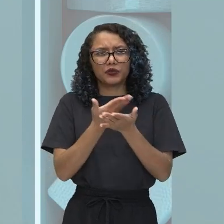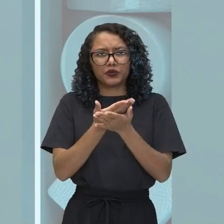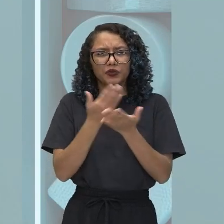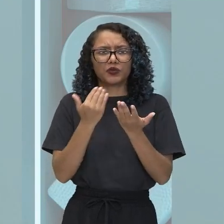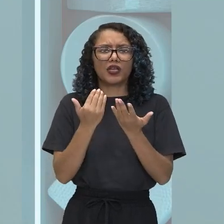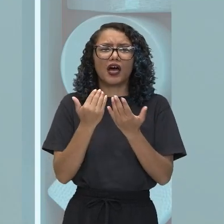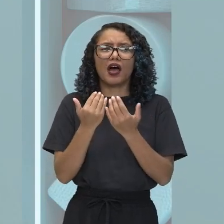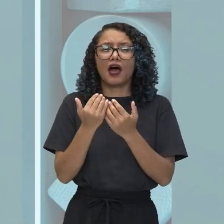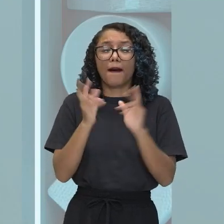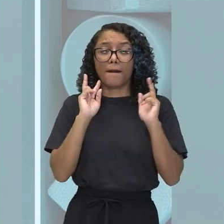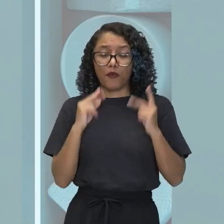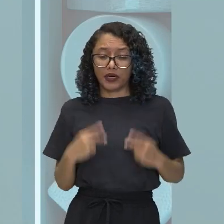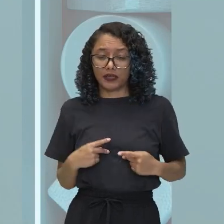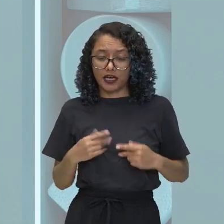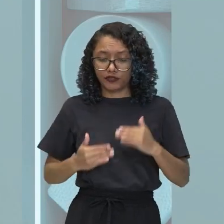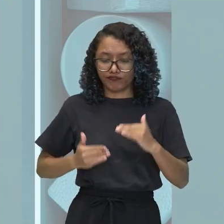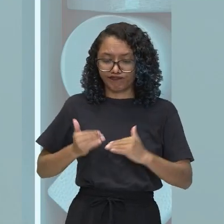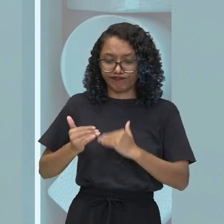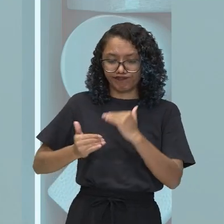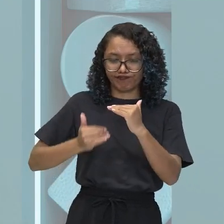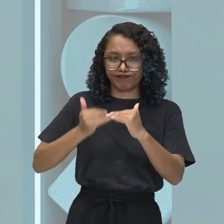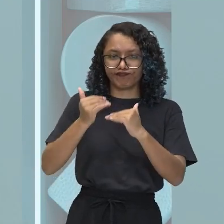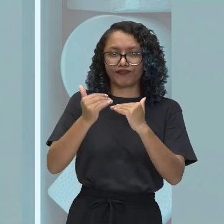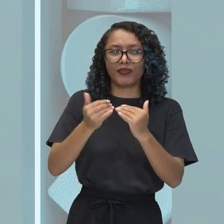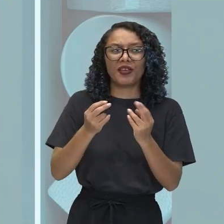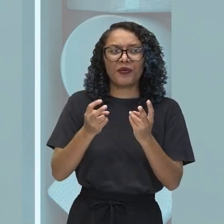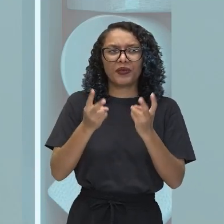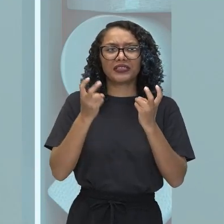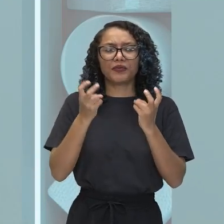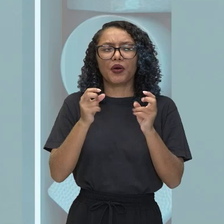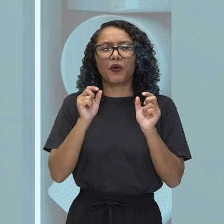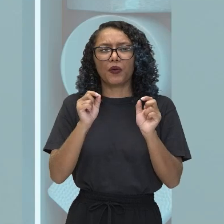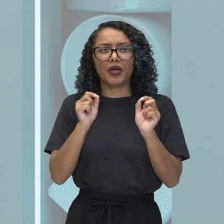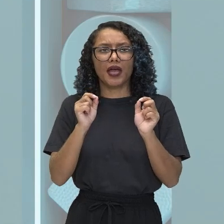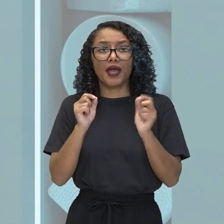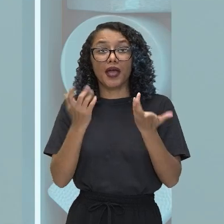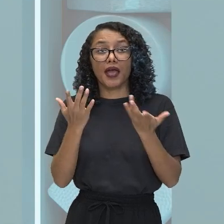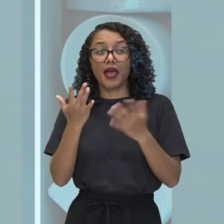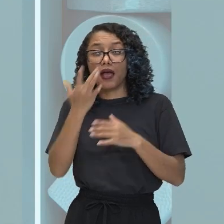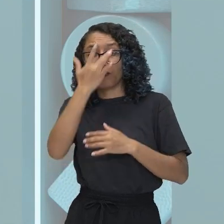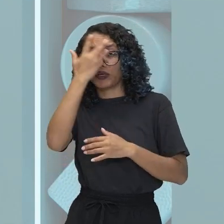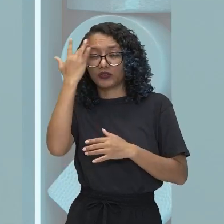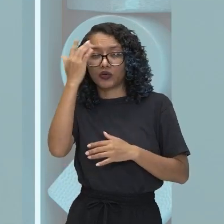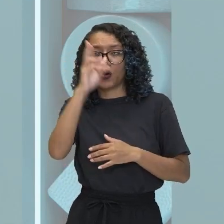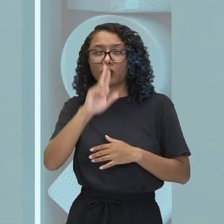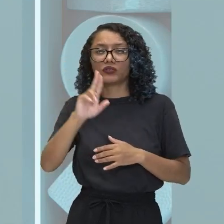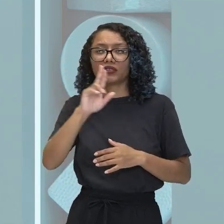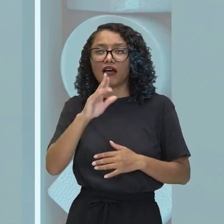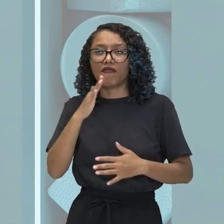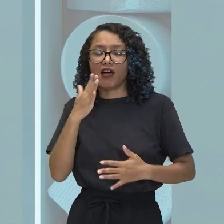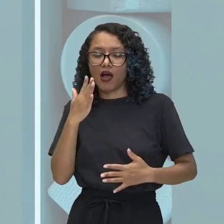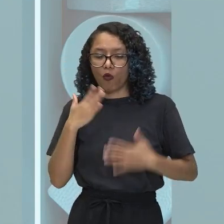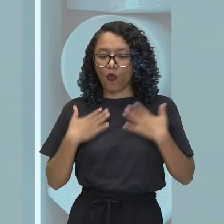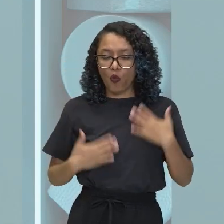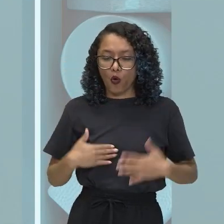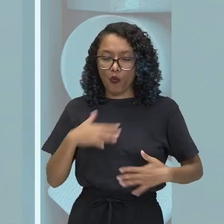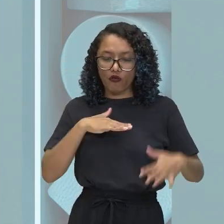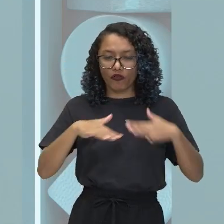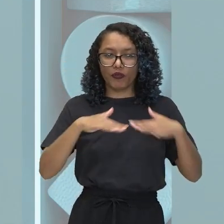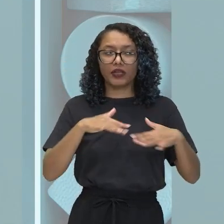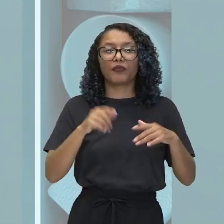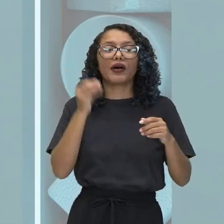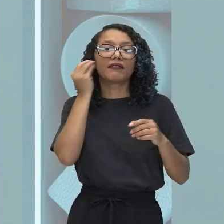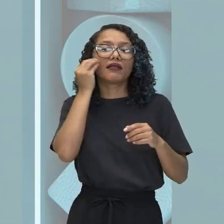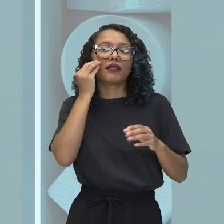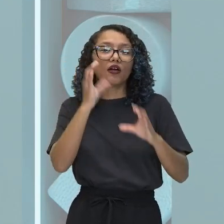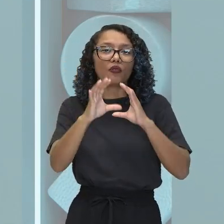nos primórdios, o homem começou a se movimentar para se comunicar. Então, começou primeiro a imitar